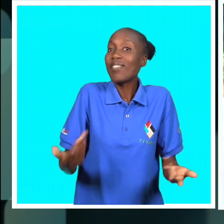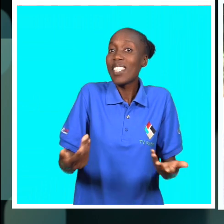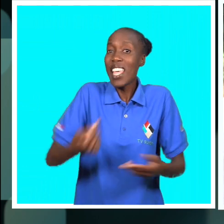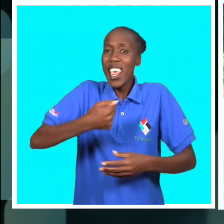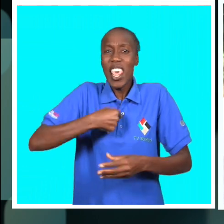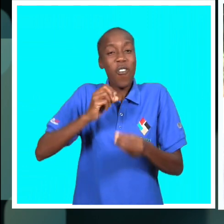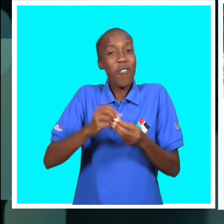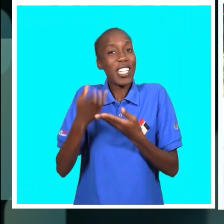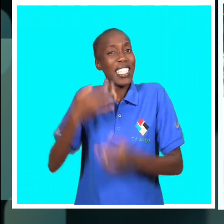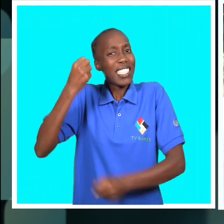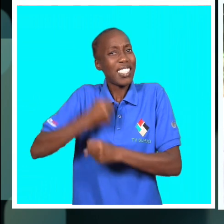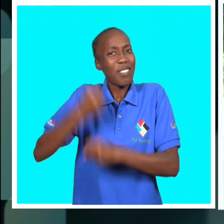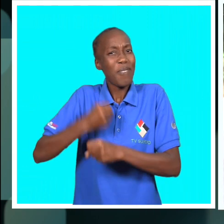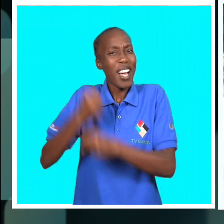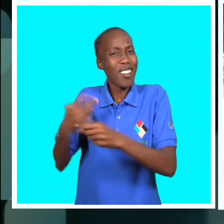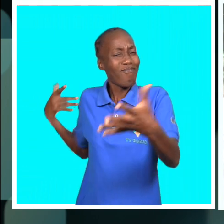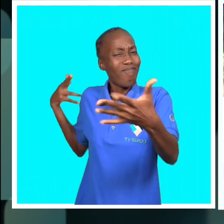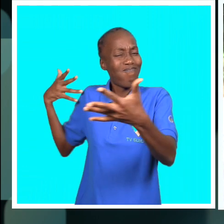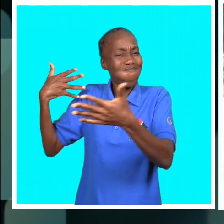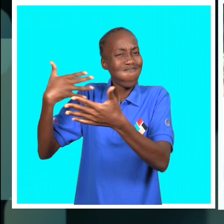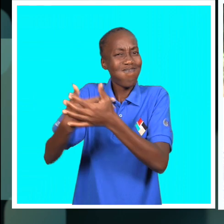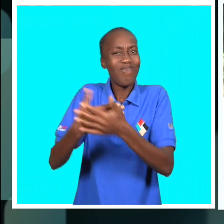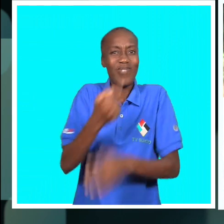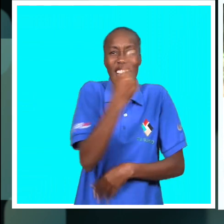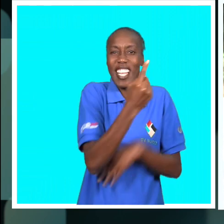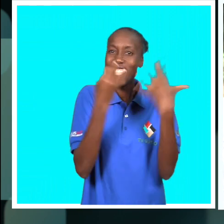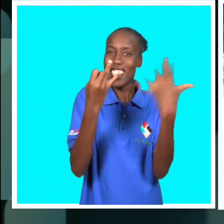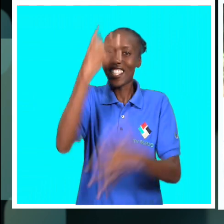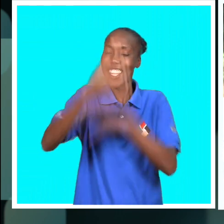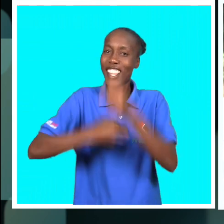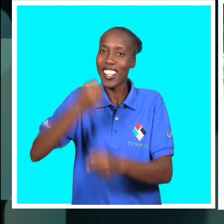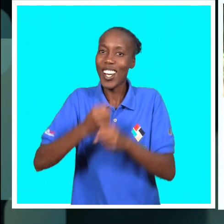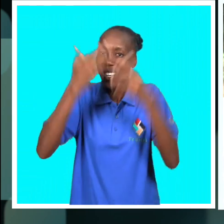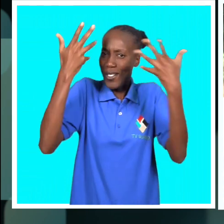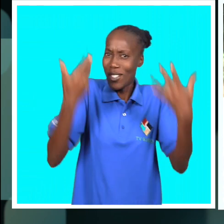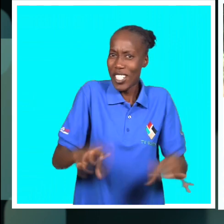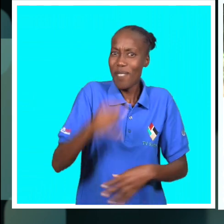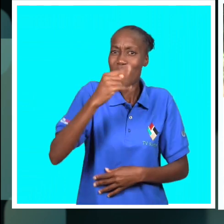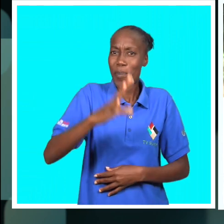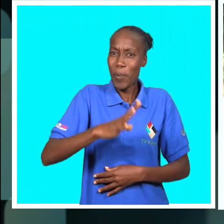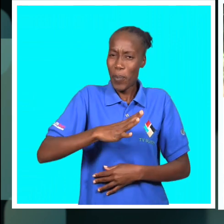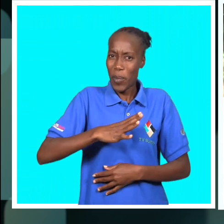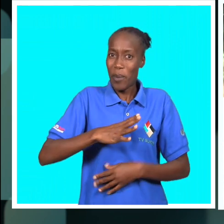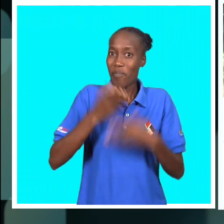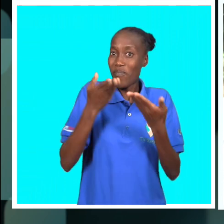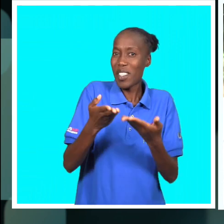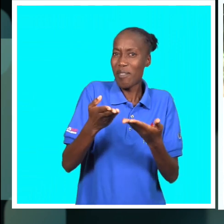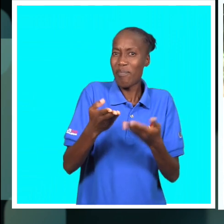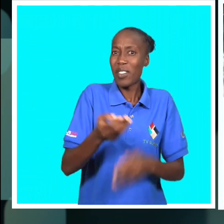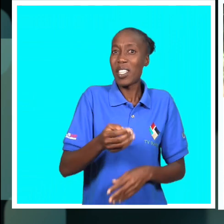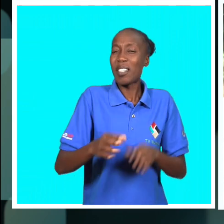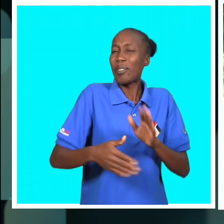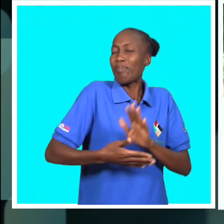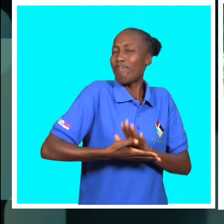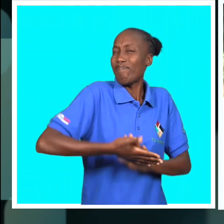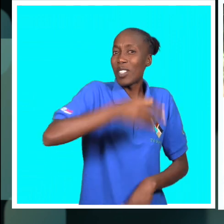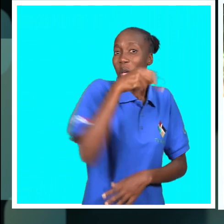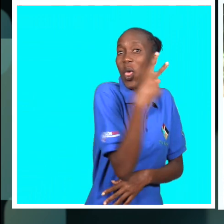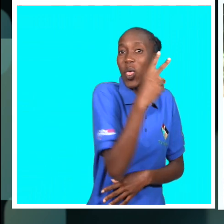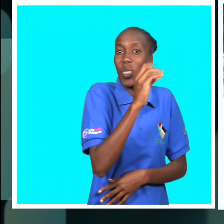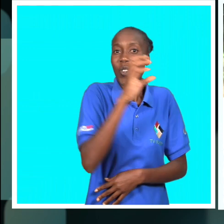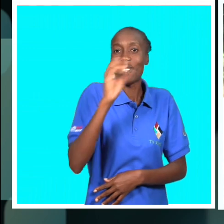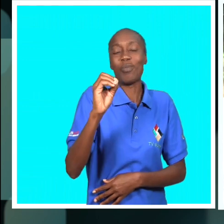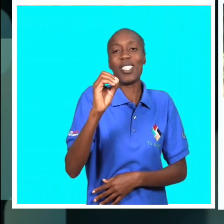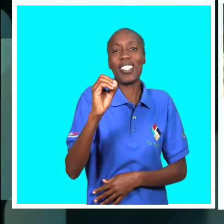Boaventura Gaspar macaringue então eu faço esse trabalho já passam uns 17 anos aprendendo esse